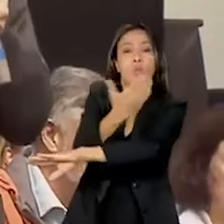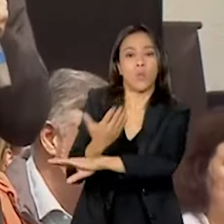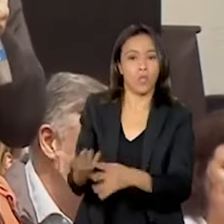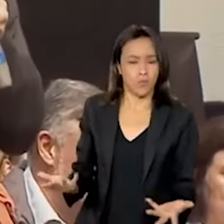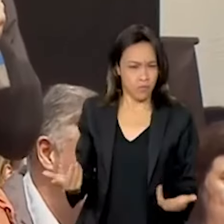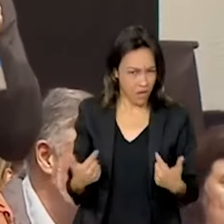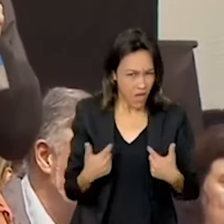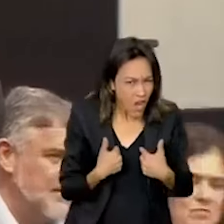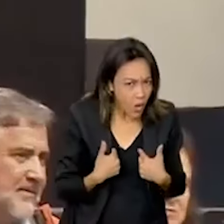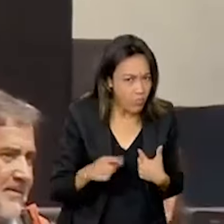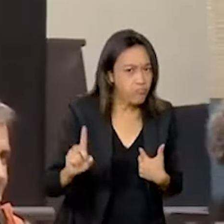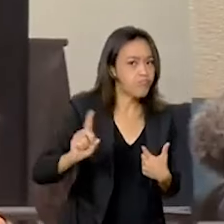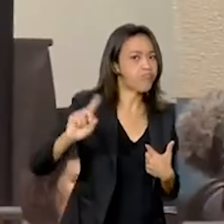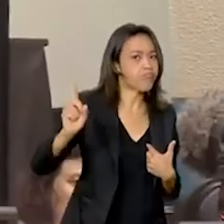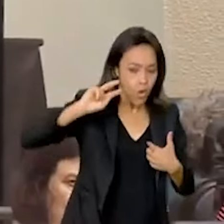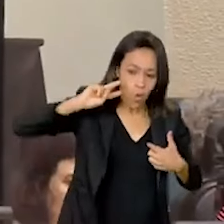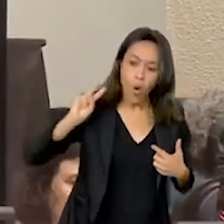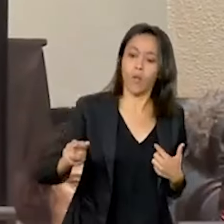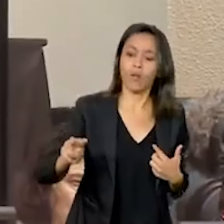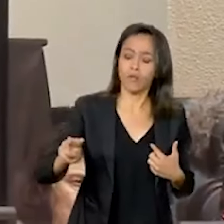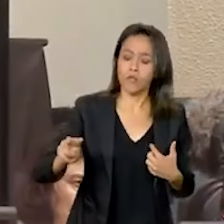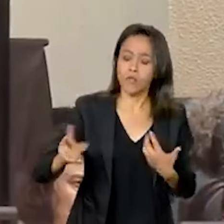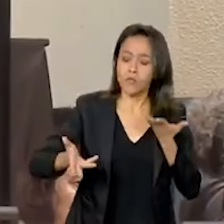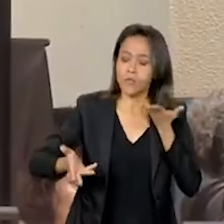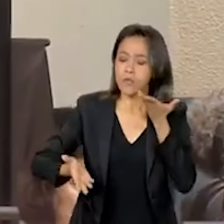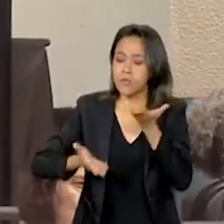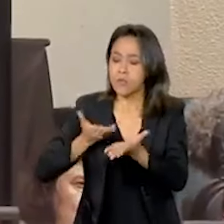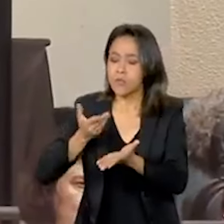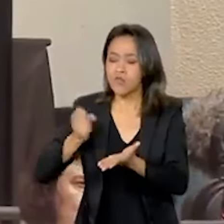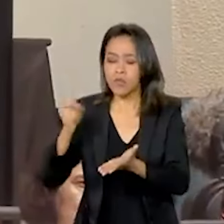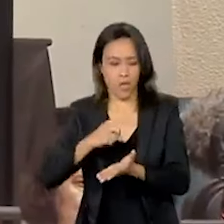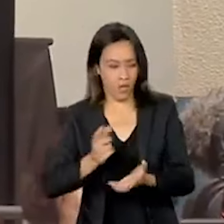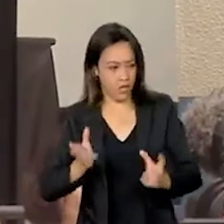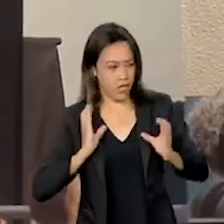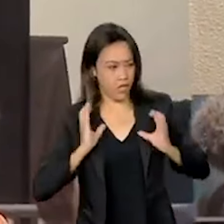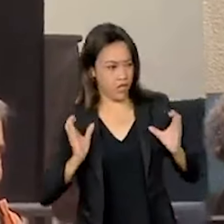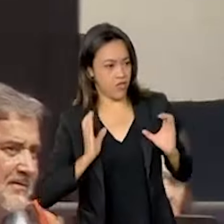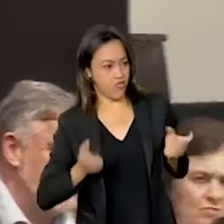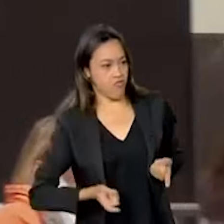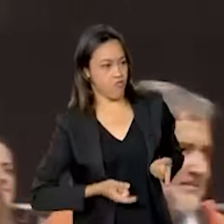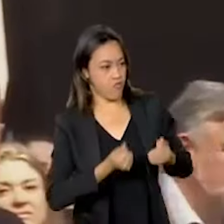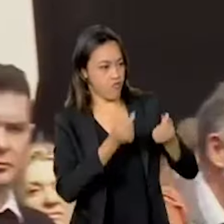eu prefiro olhar para essa gente do que olhar para o Ricardo nesse país.